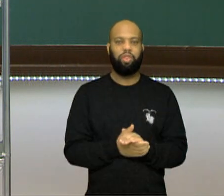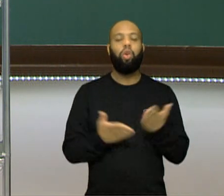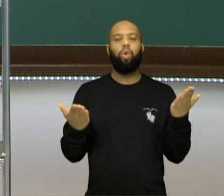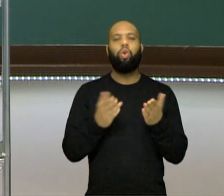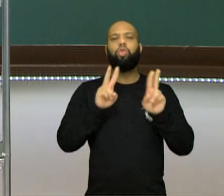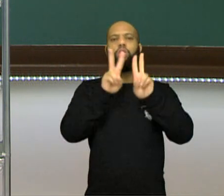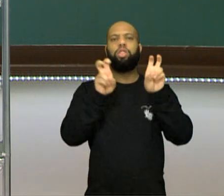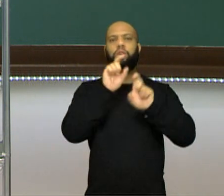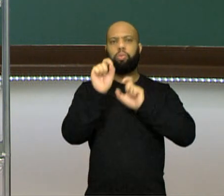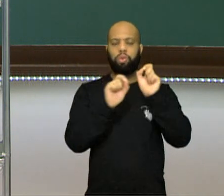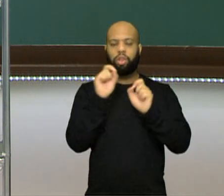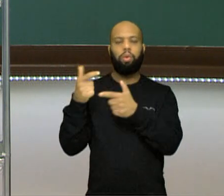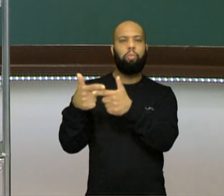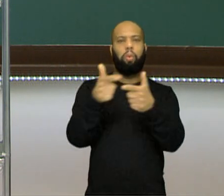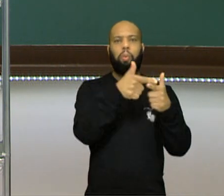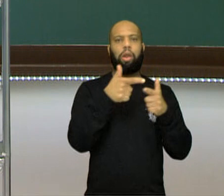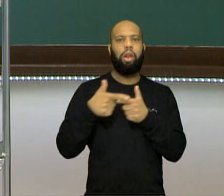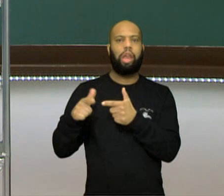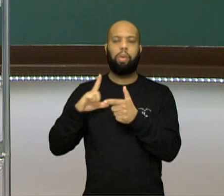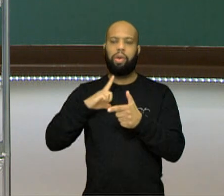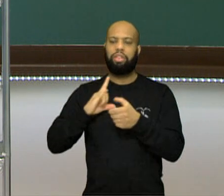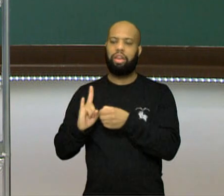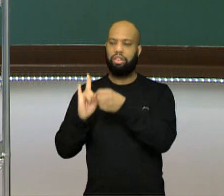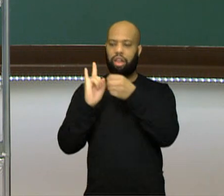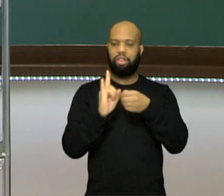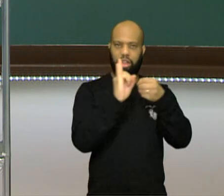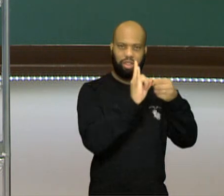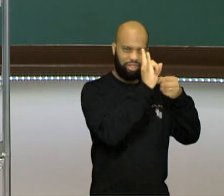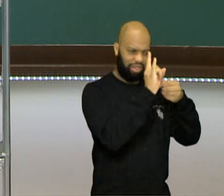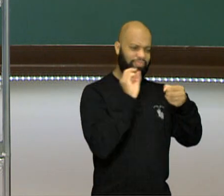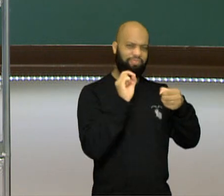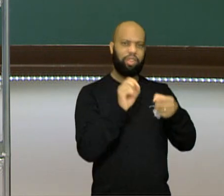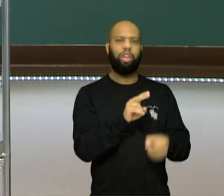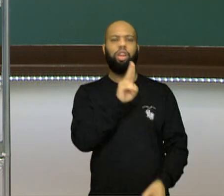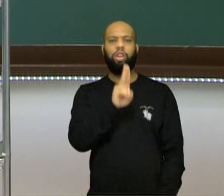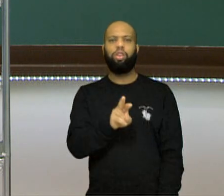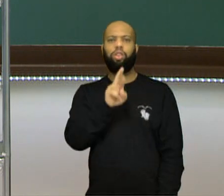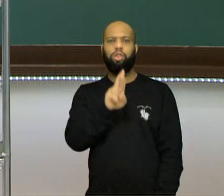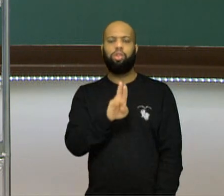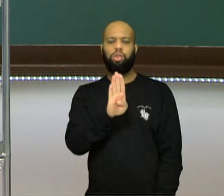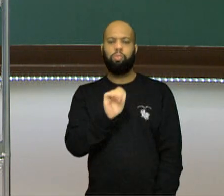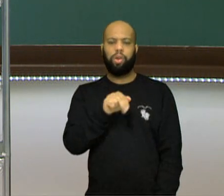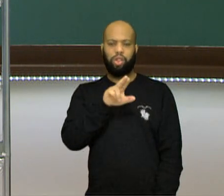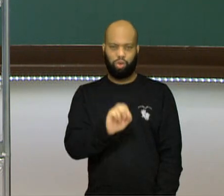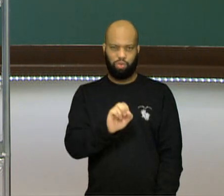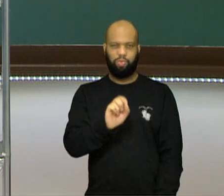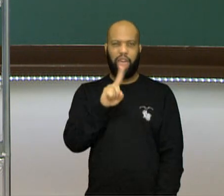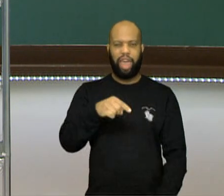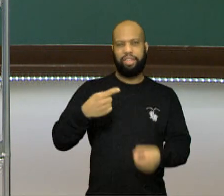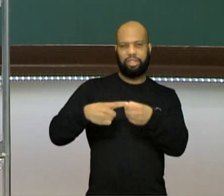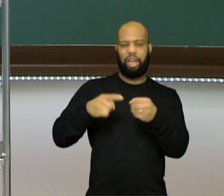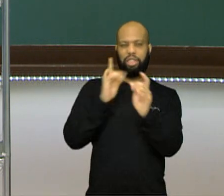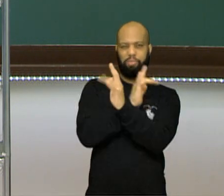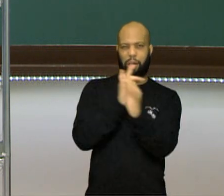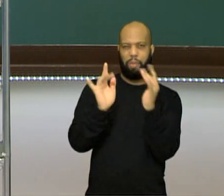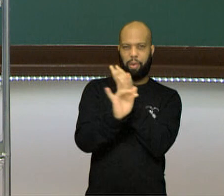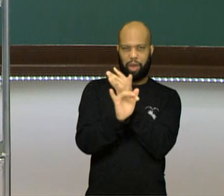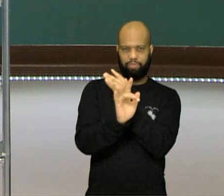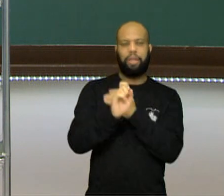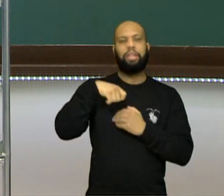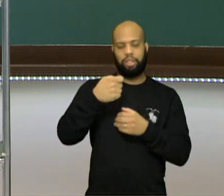vamos falar sobre os problemas urbanos, alguns problemas ambientais urbanos, algumas